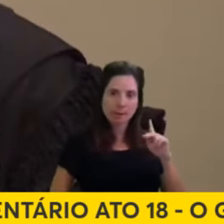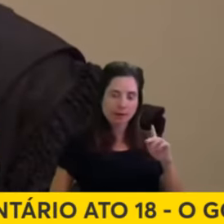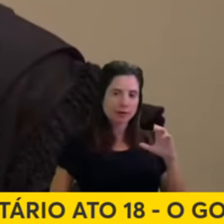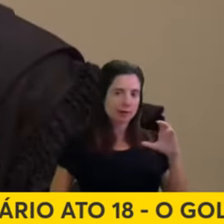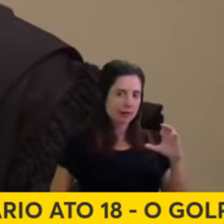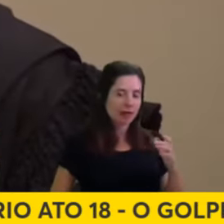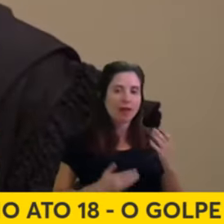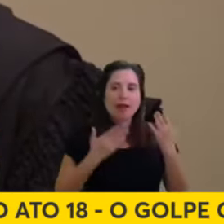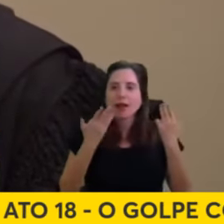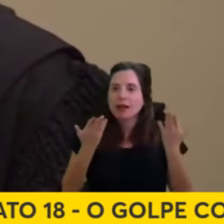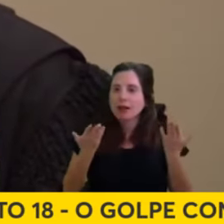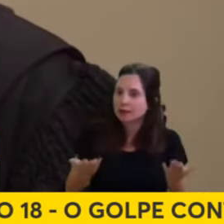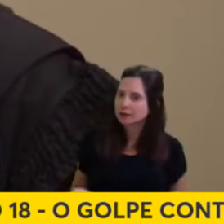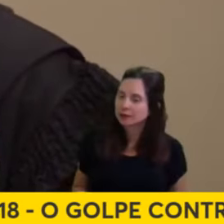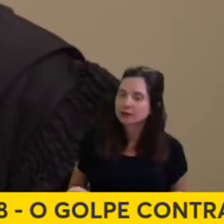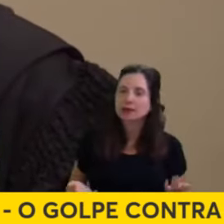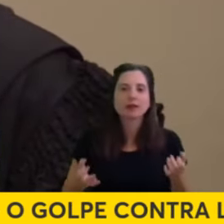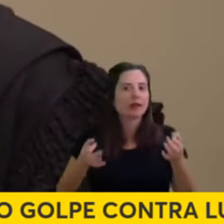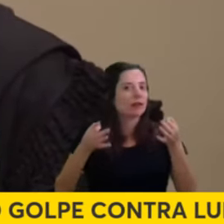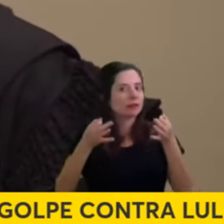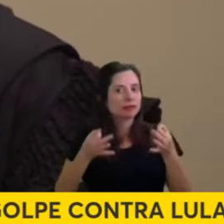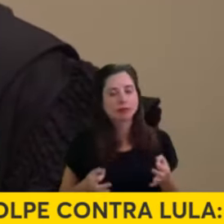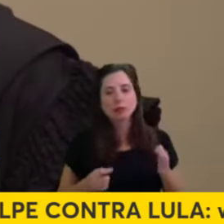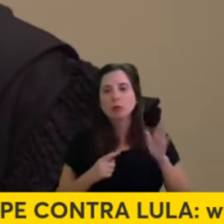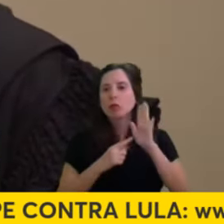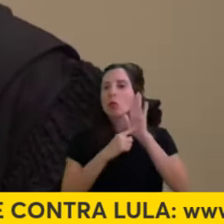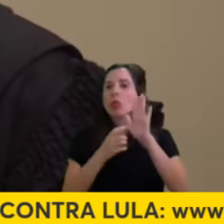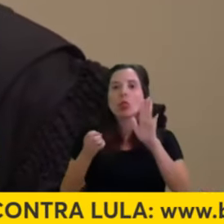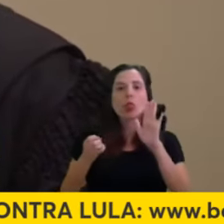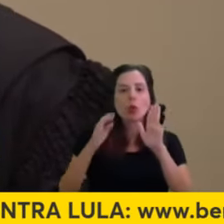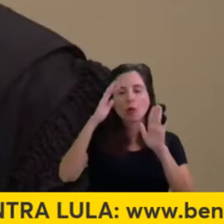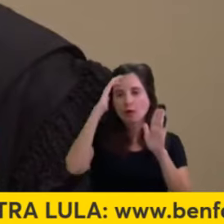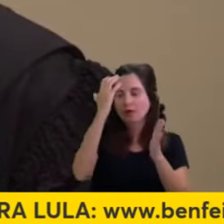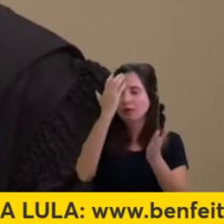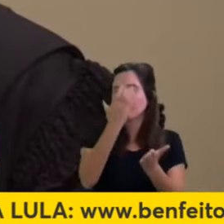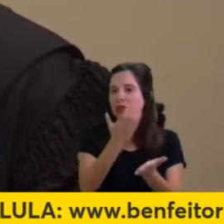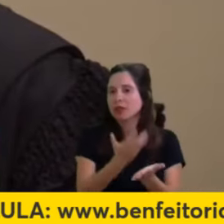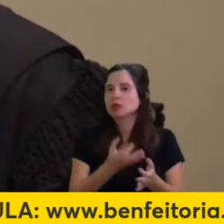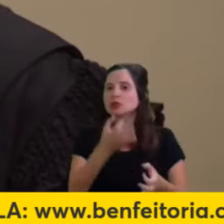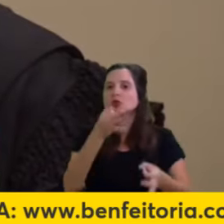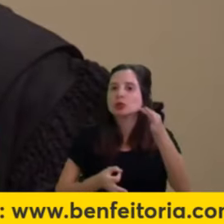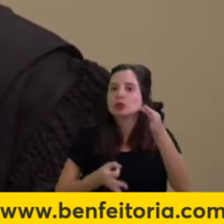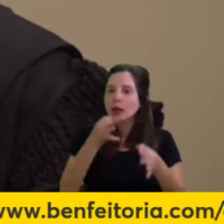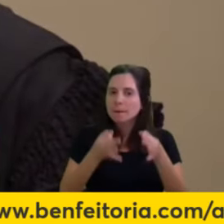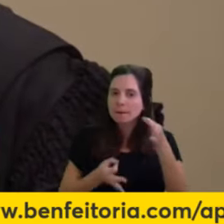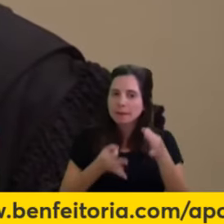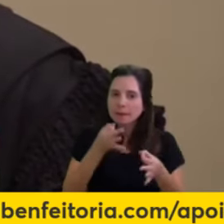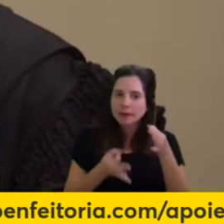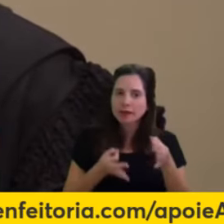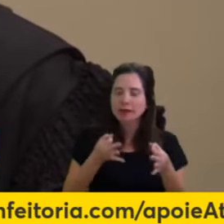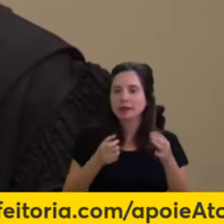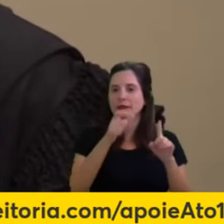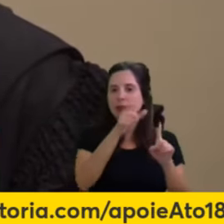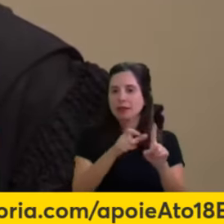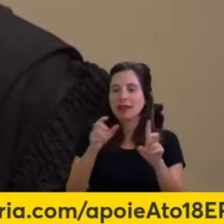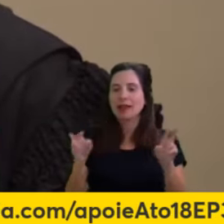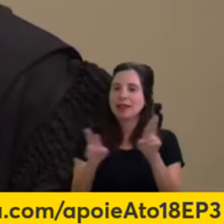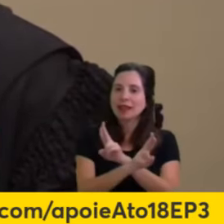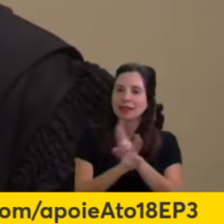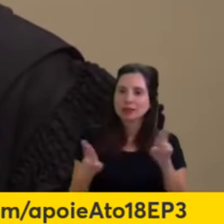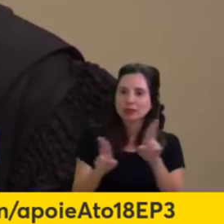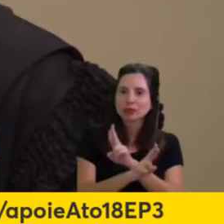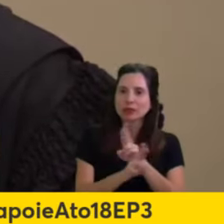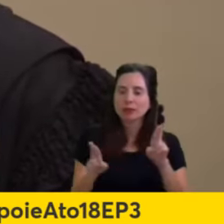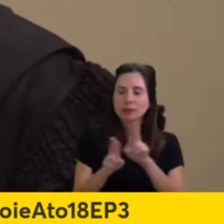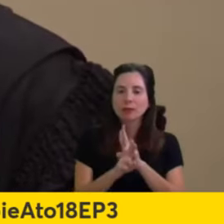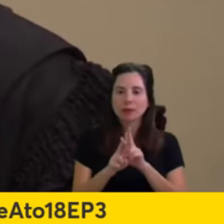o conhecimento da nova tese apresentada somente às vésperas do julgamento mediante memoriais entregu por um dos autores relacionada a com circunstâncias fáticas